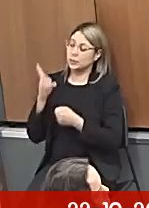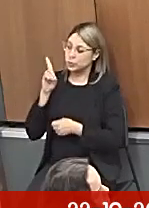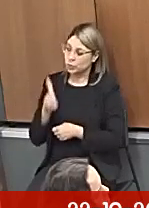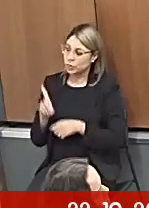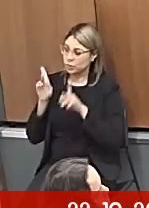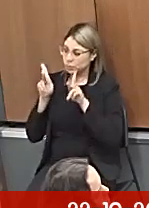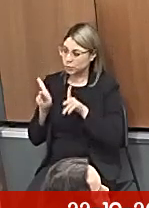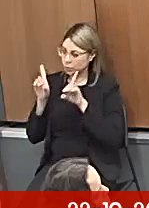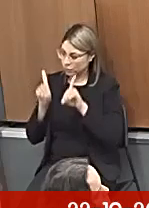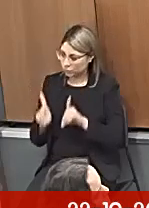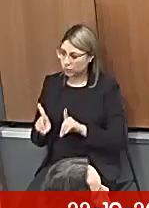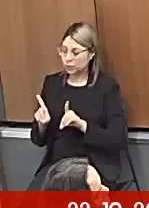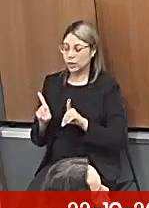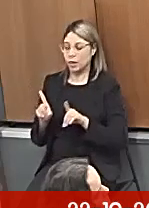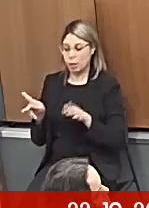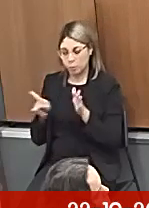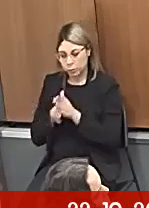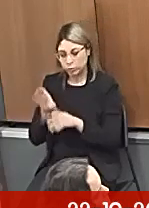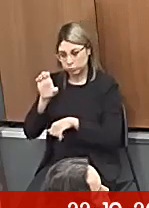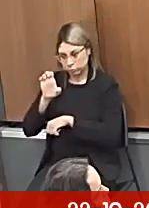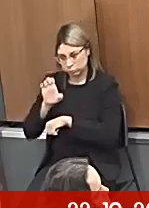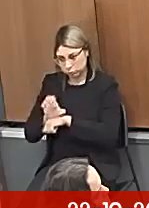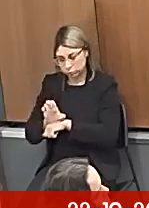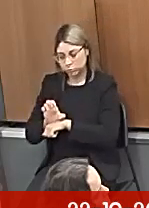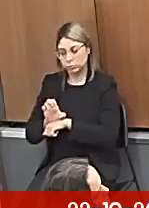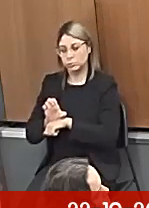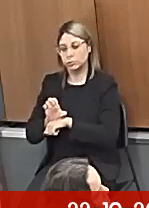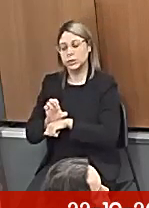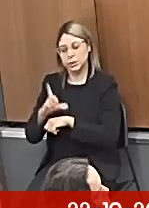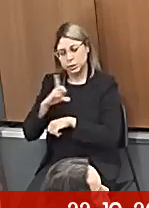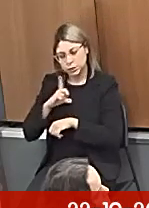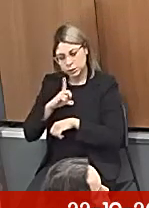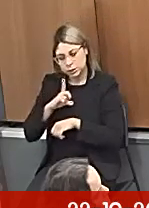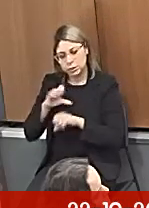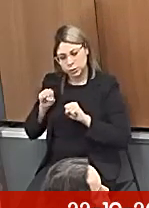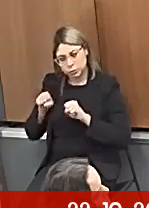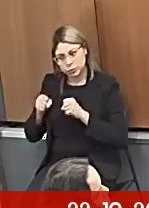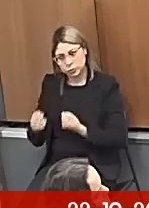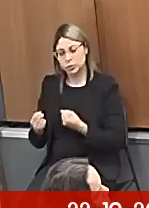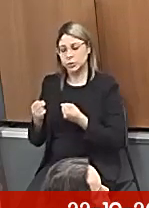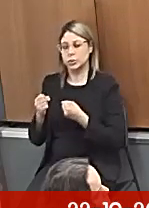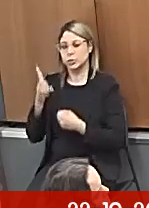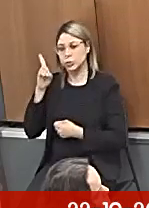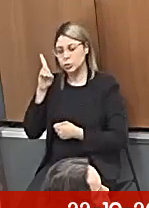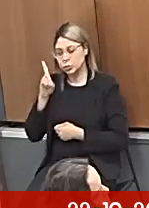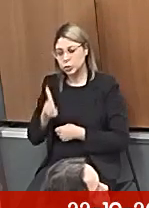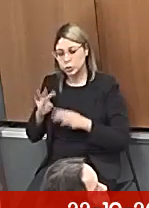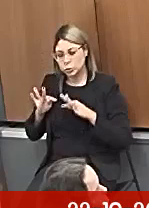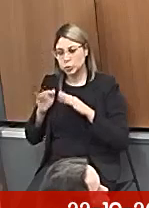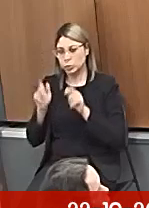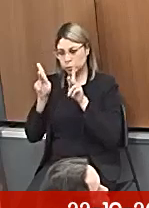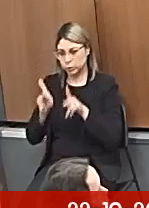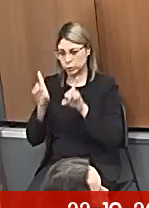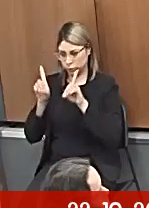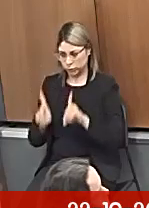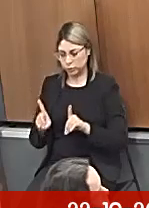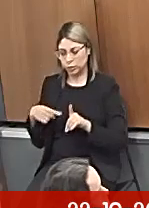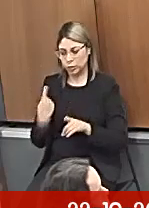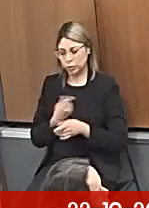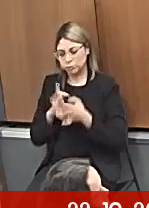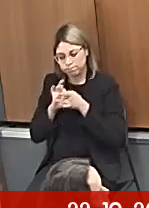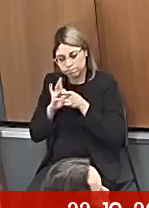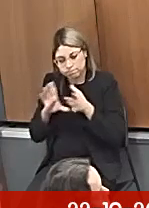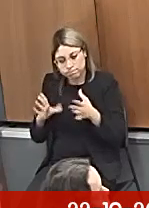é o órgão colegiado do Estado que está lá para a defesa de direito de todas as pessoas com deficiência, né? Estamos